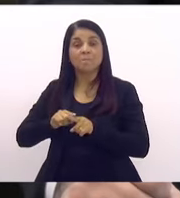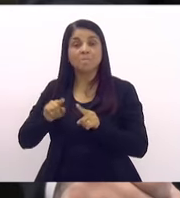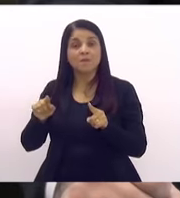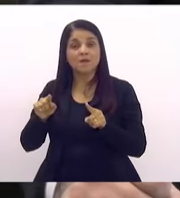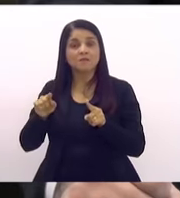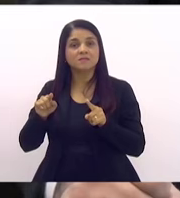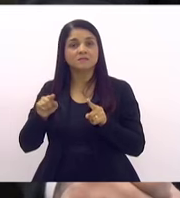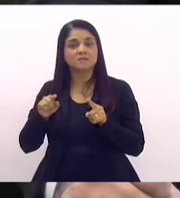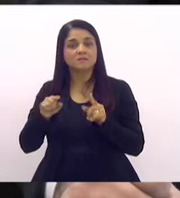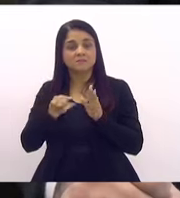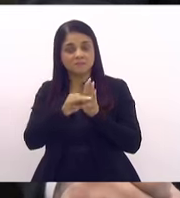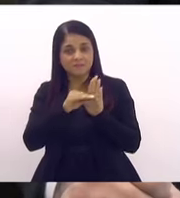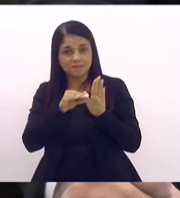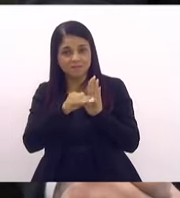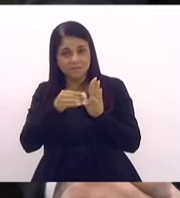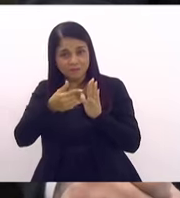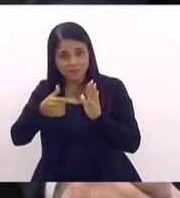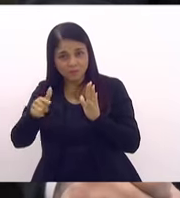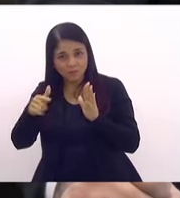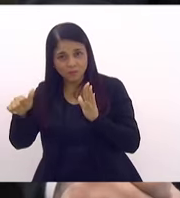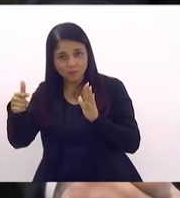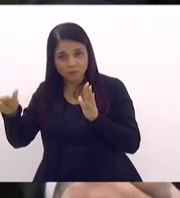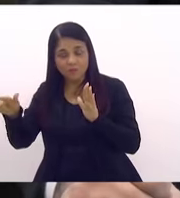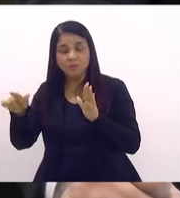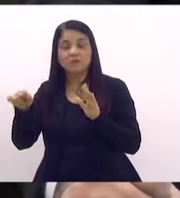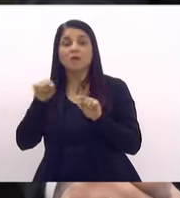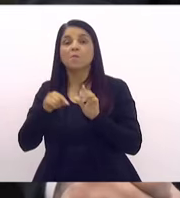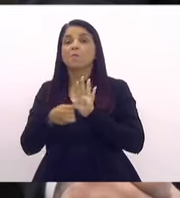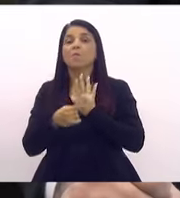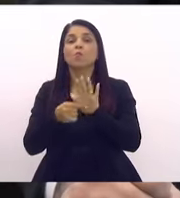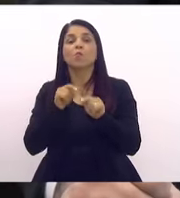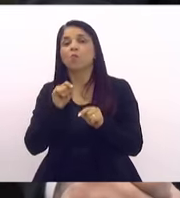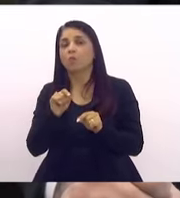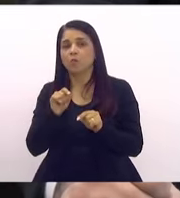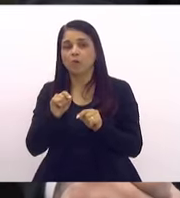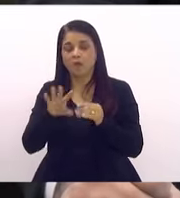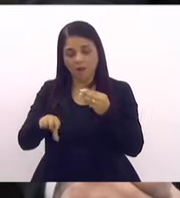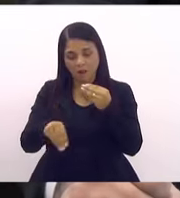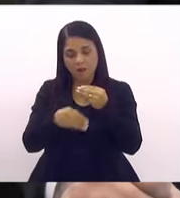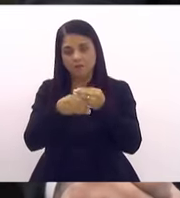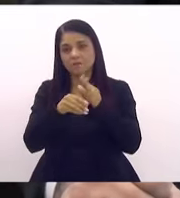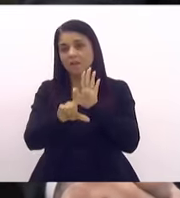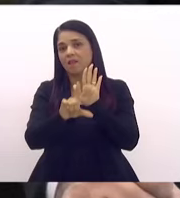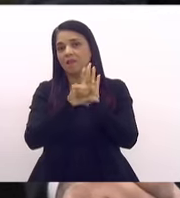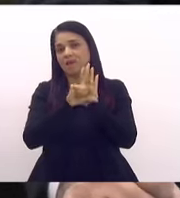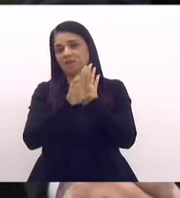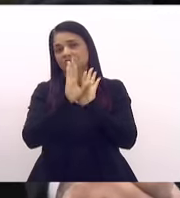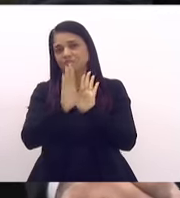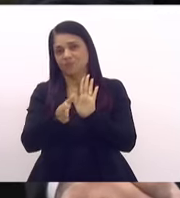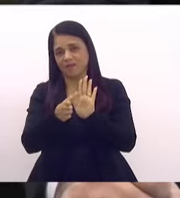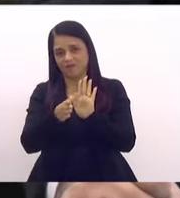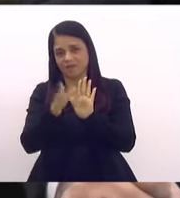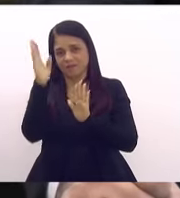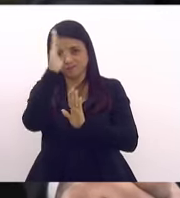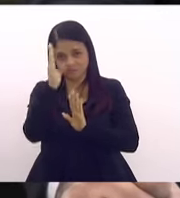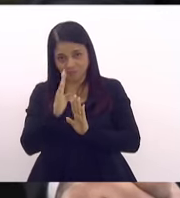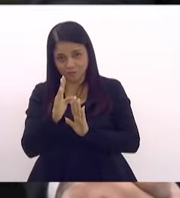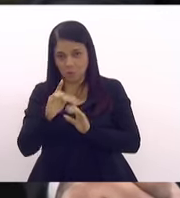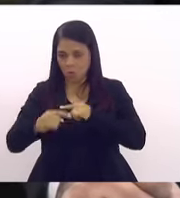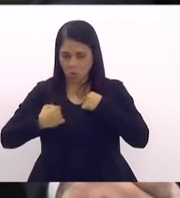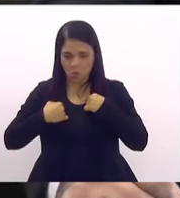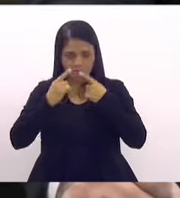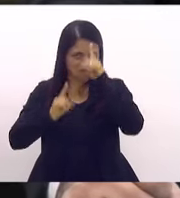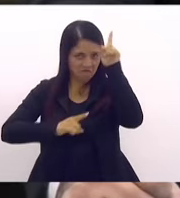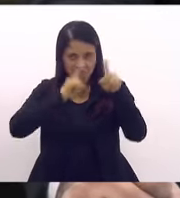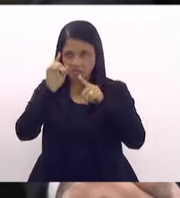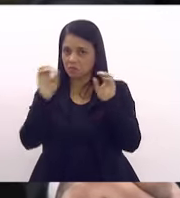as demais, elas apenas refletem aquilo que está na lei nacional. Eu não estou aqui inventando, né,